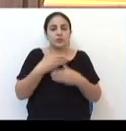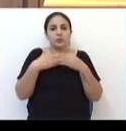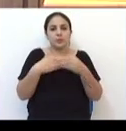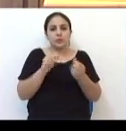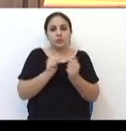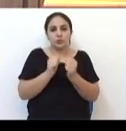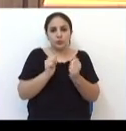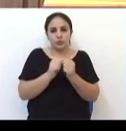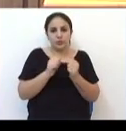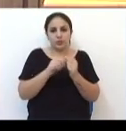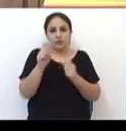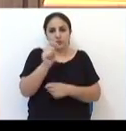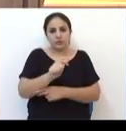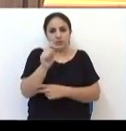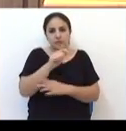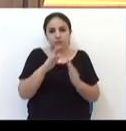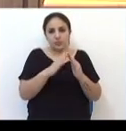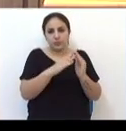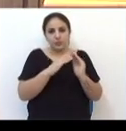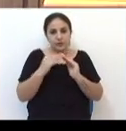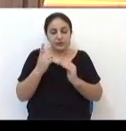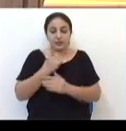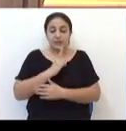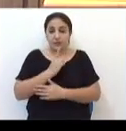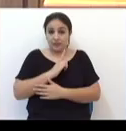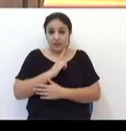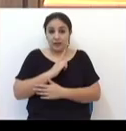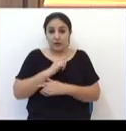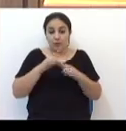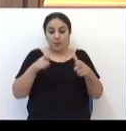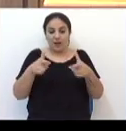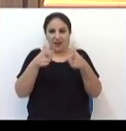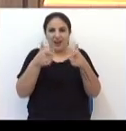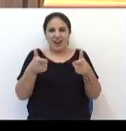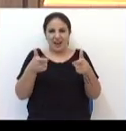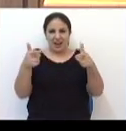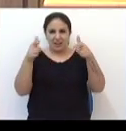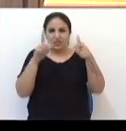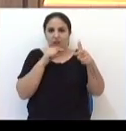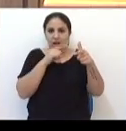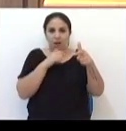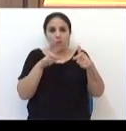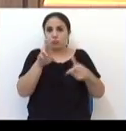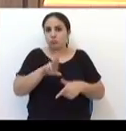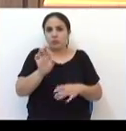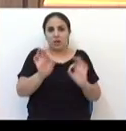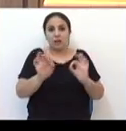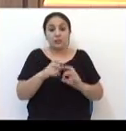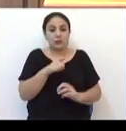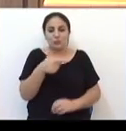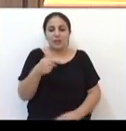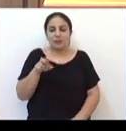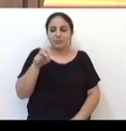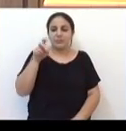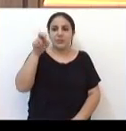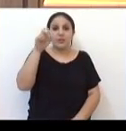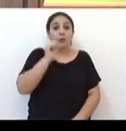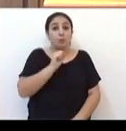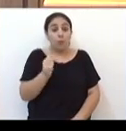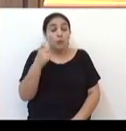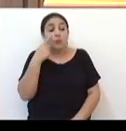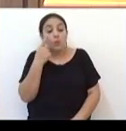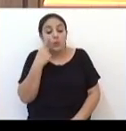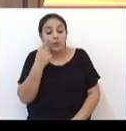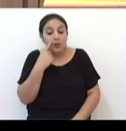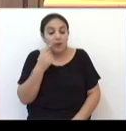do bairro Veracruz, e ali tem uma caixa d'água que está inativa, que está abandonada, ela não tem escada para que possamos subir lá, ou que os agentes possam